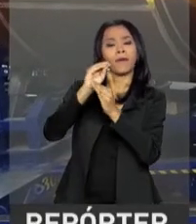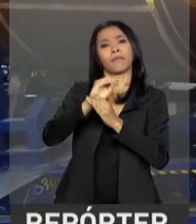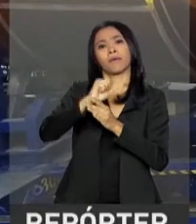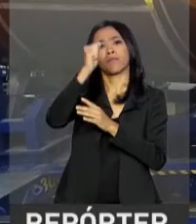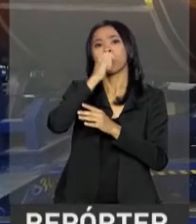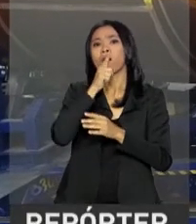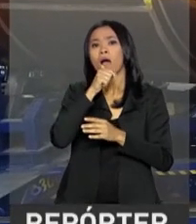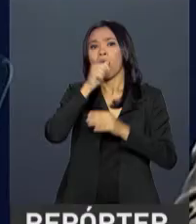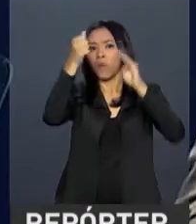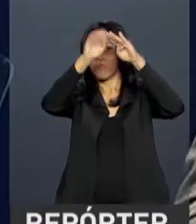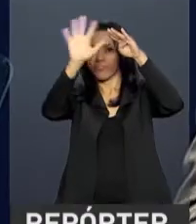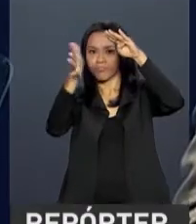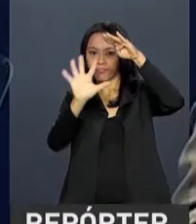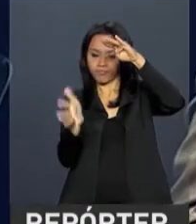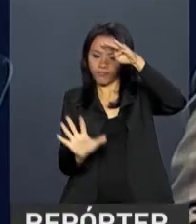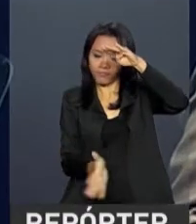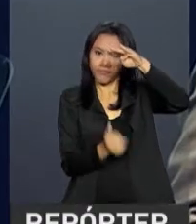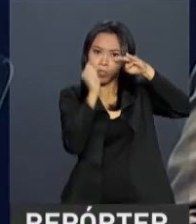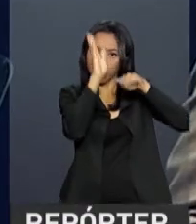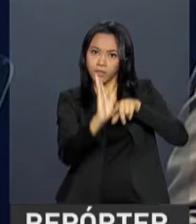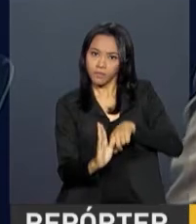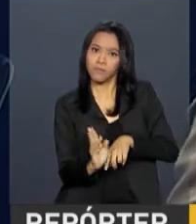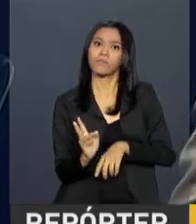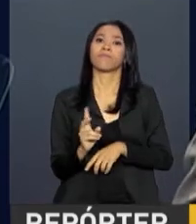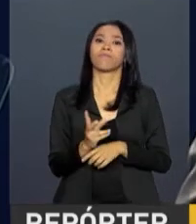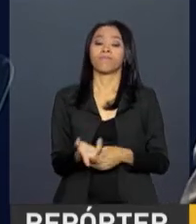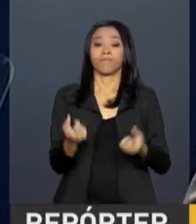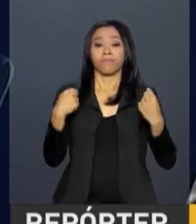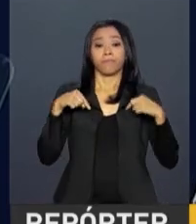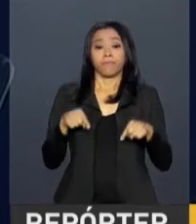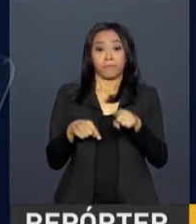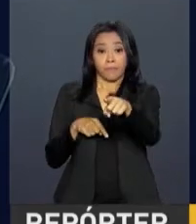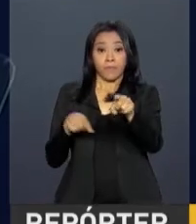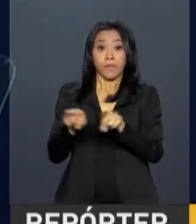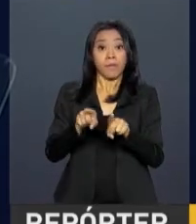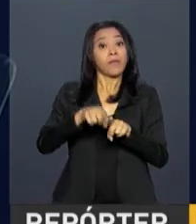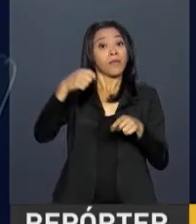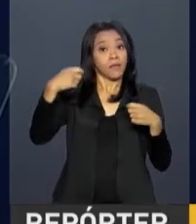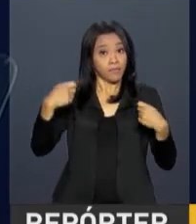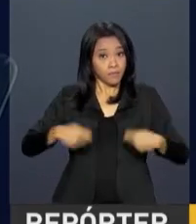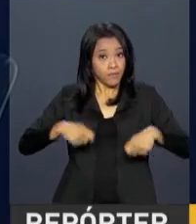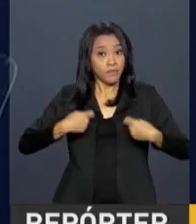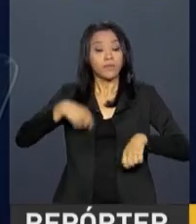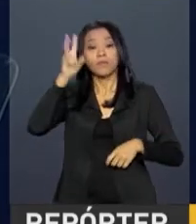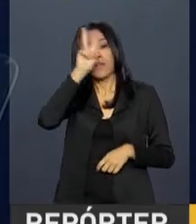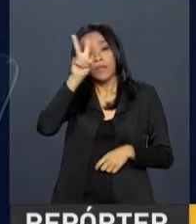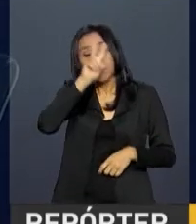no litoral brasileiro. É preciso também lembrar que aproximadamente